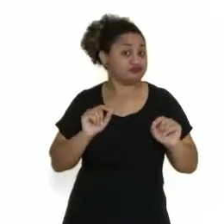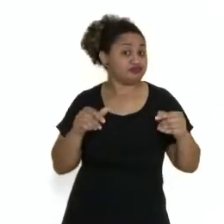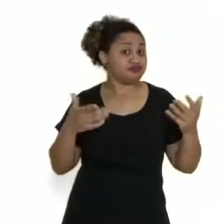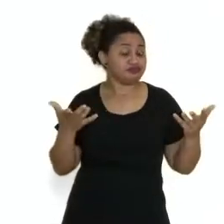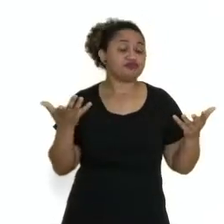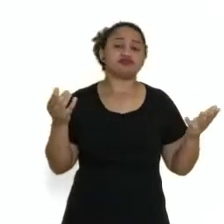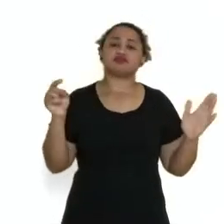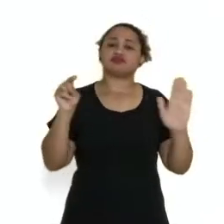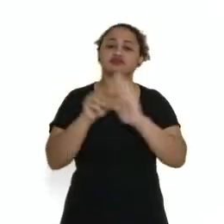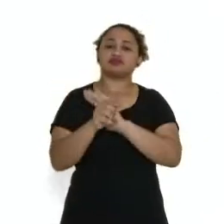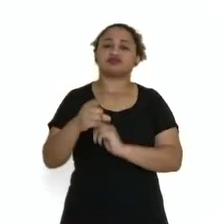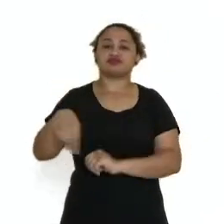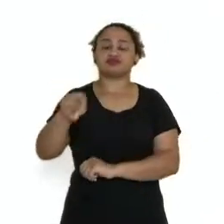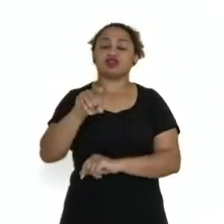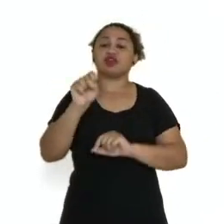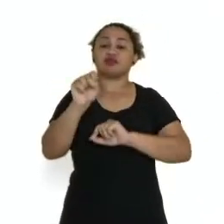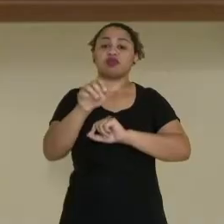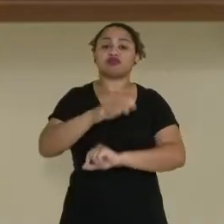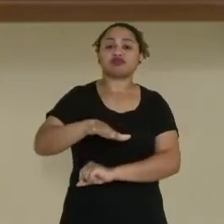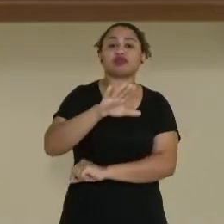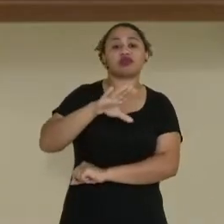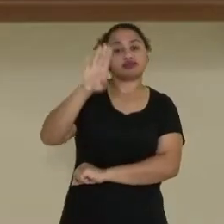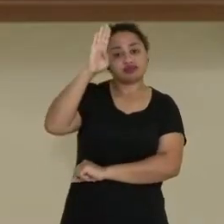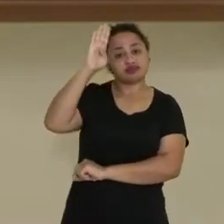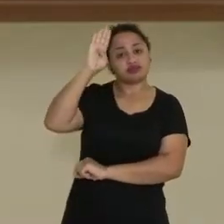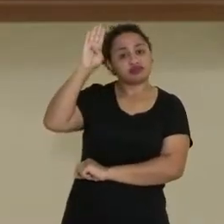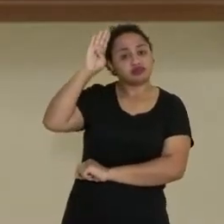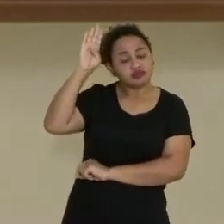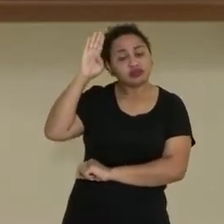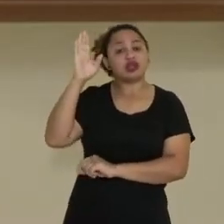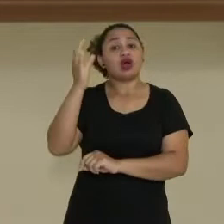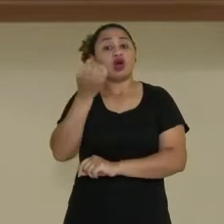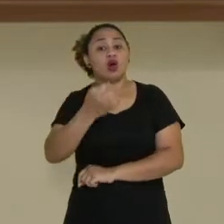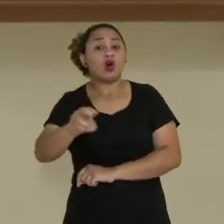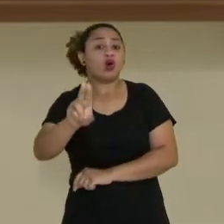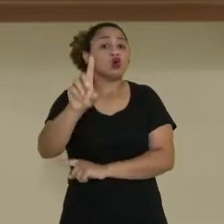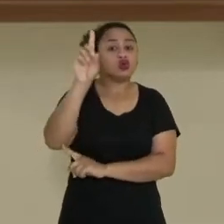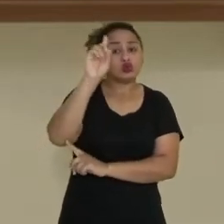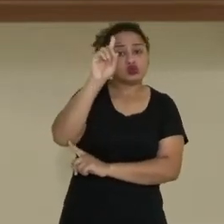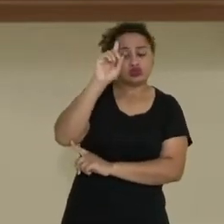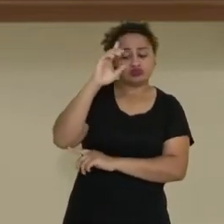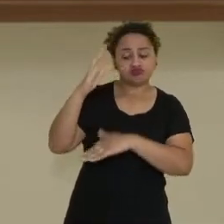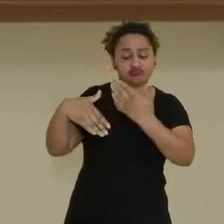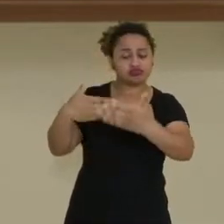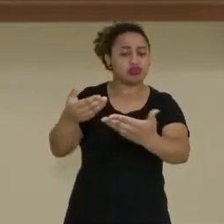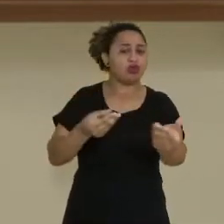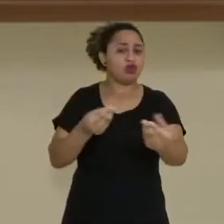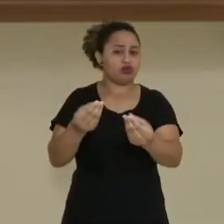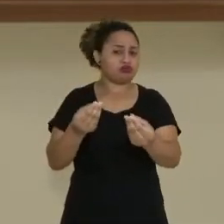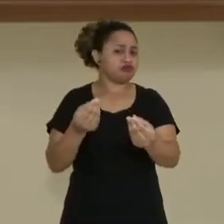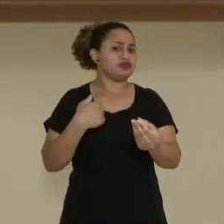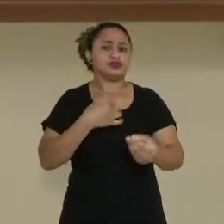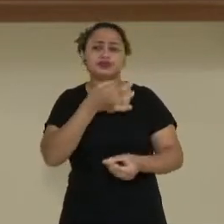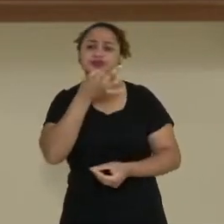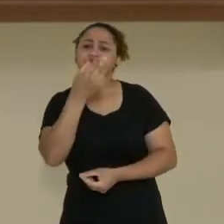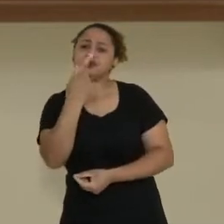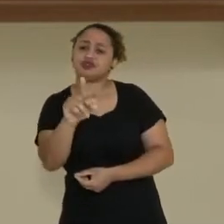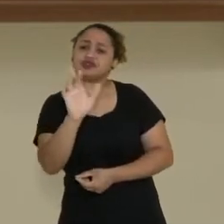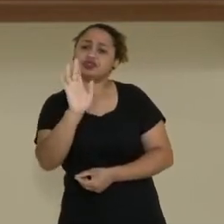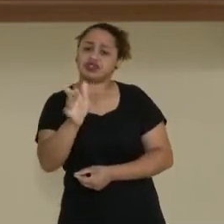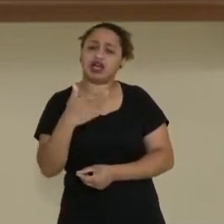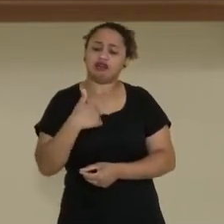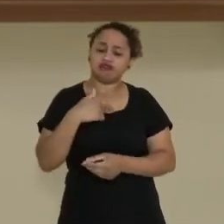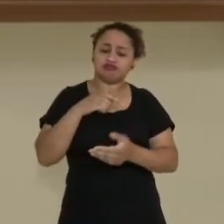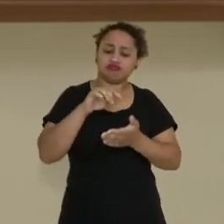Pergunto, pode ser no campo acadêmico, até mesmo no cotidiano? O que você acha disso? Você já fez um